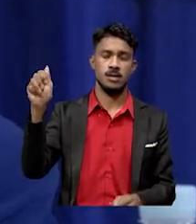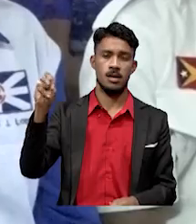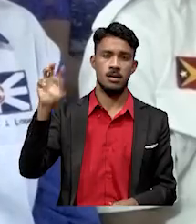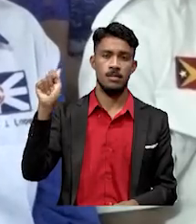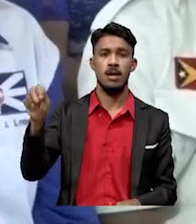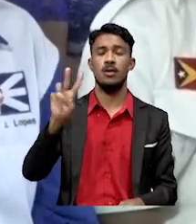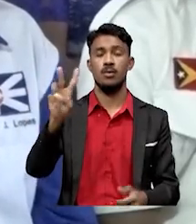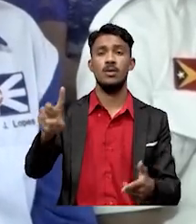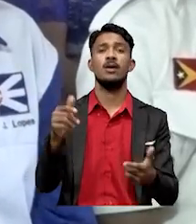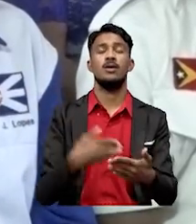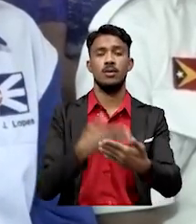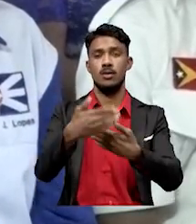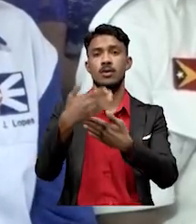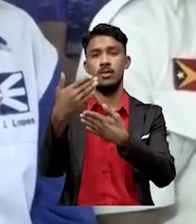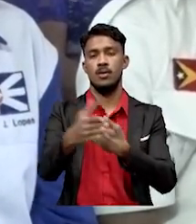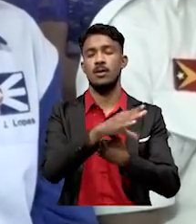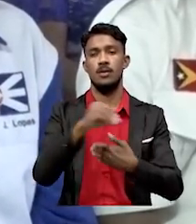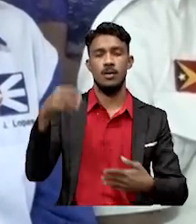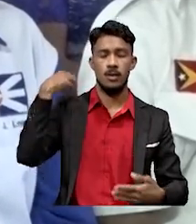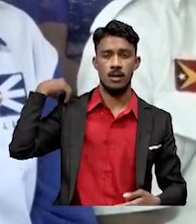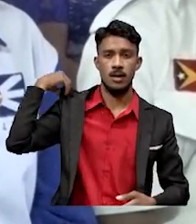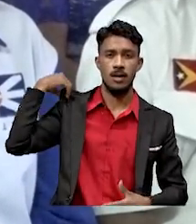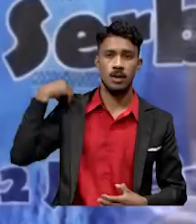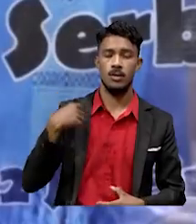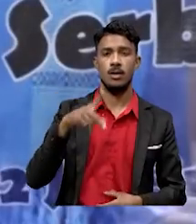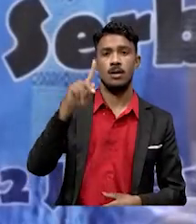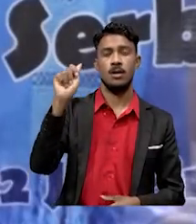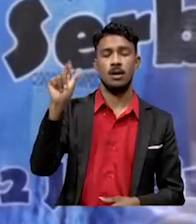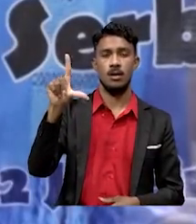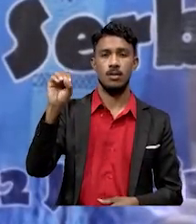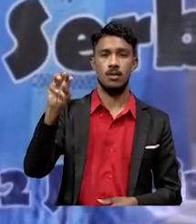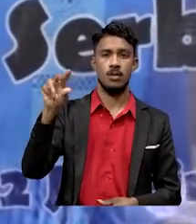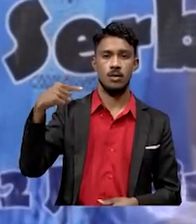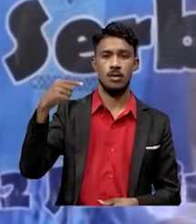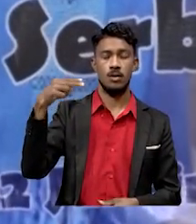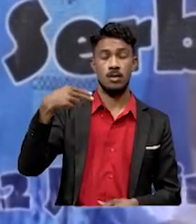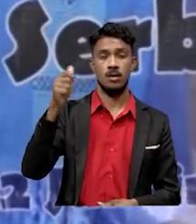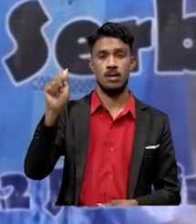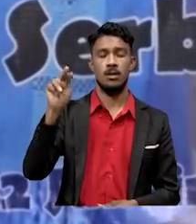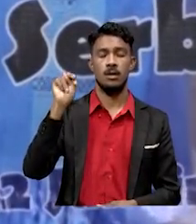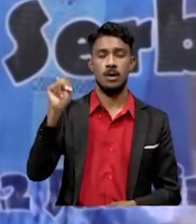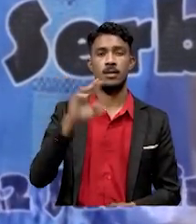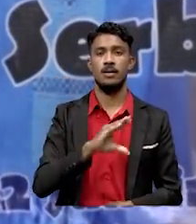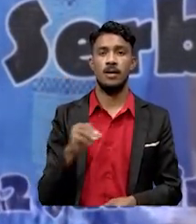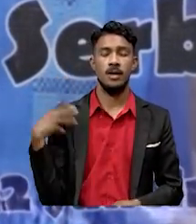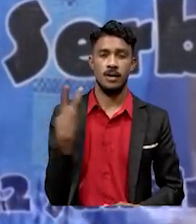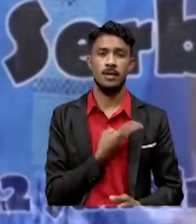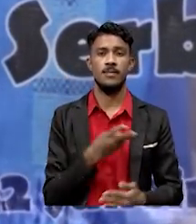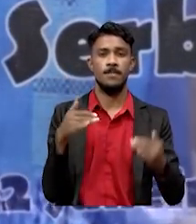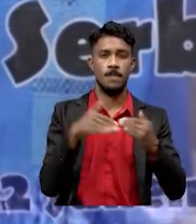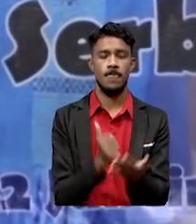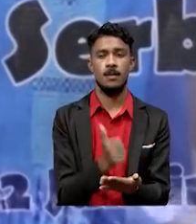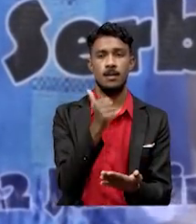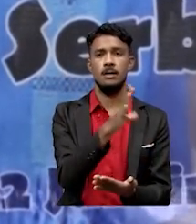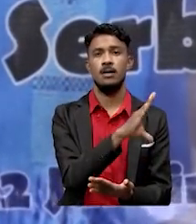o candidato presidente da Rohania. E está o mecanismo de conferência. Agora está o